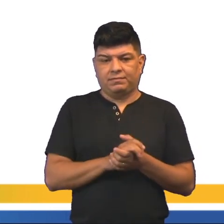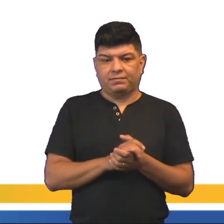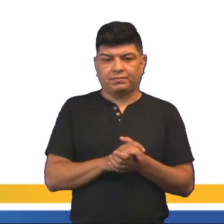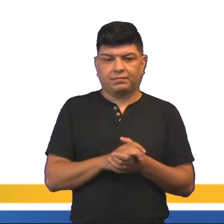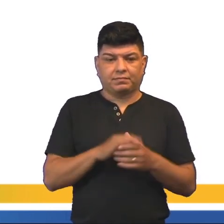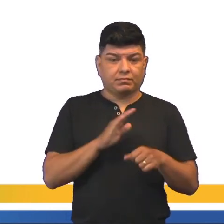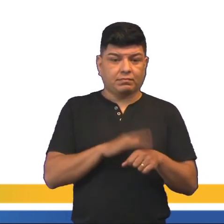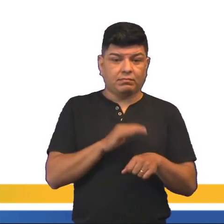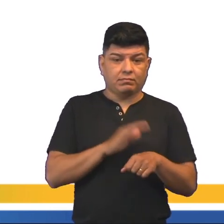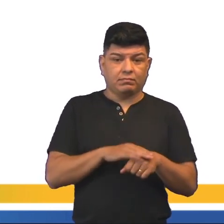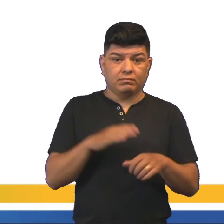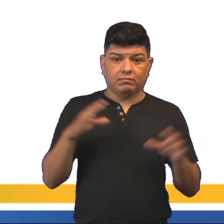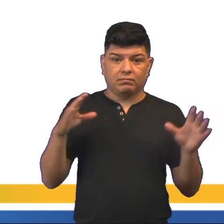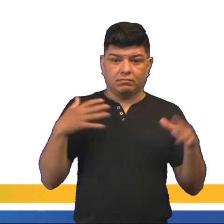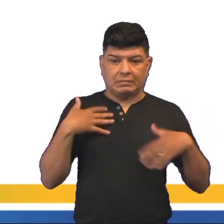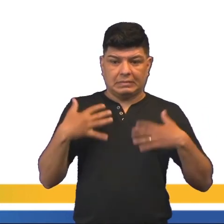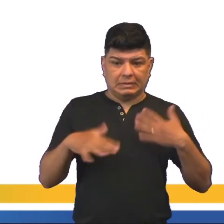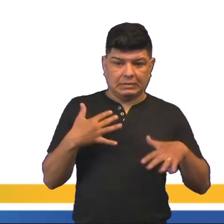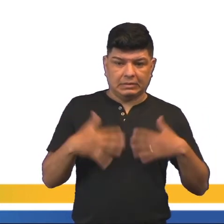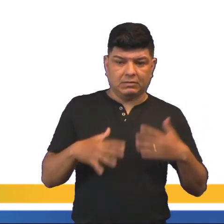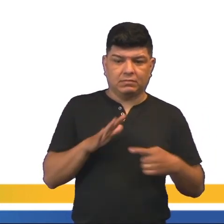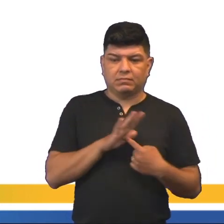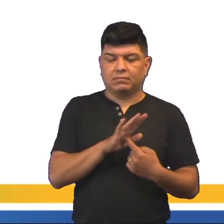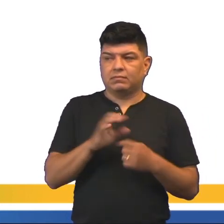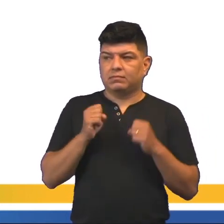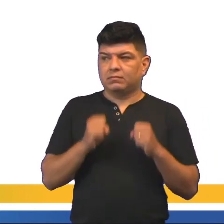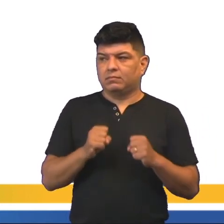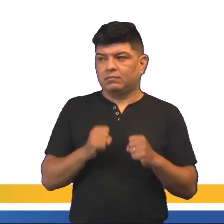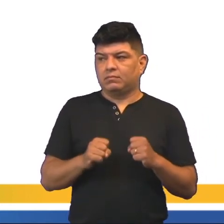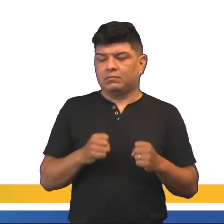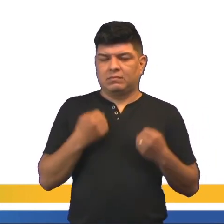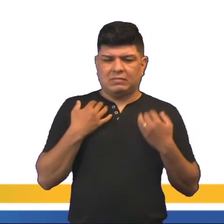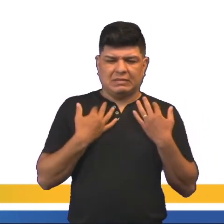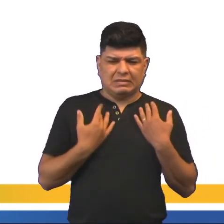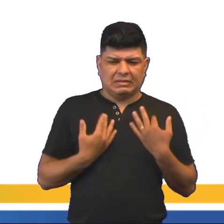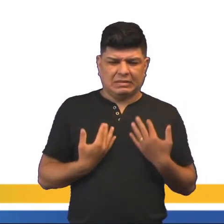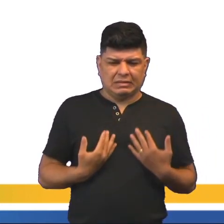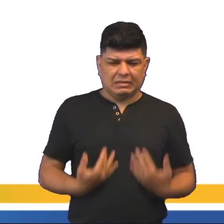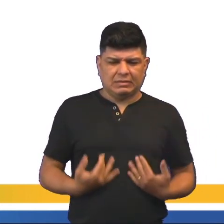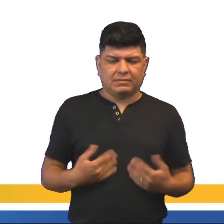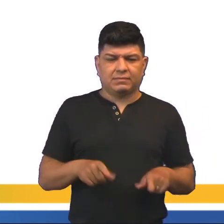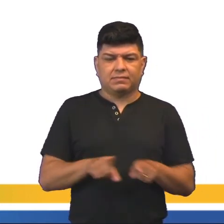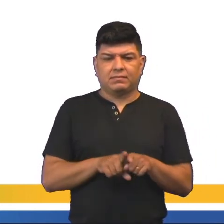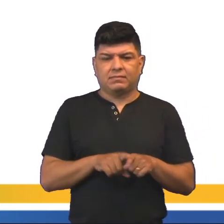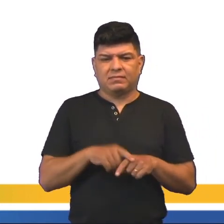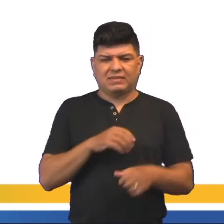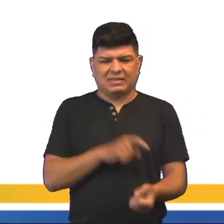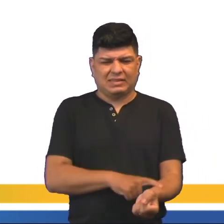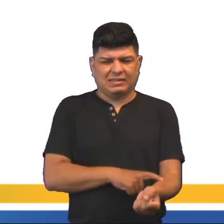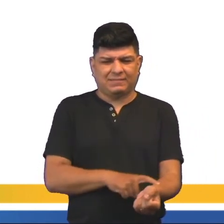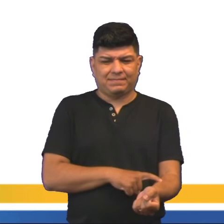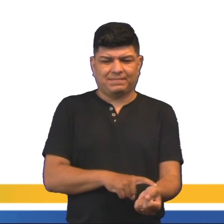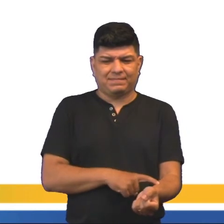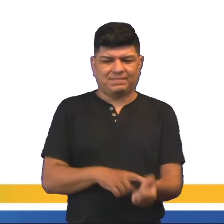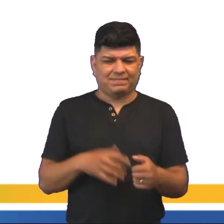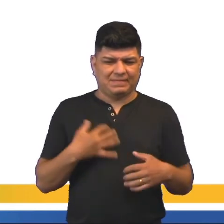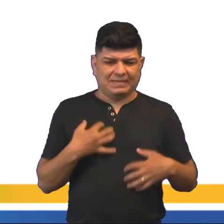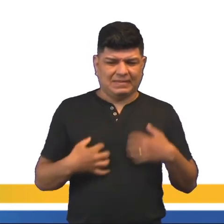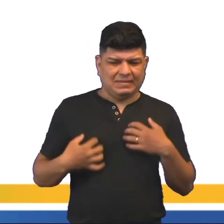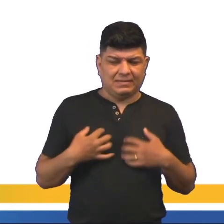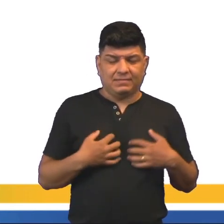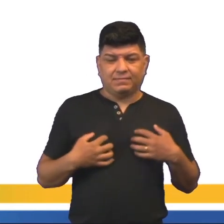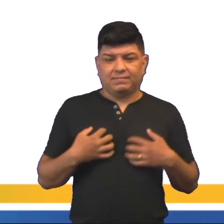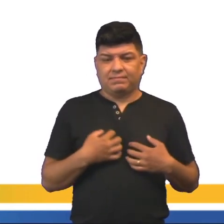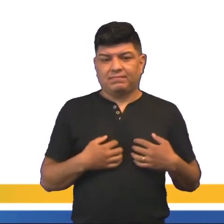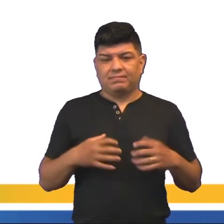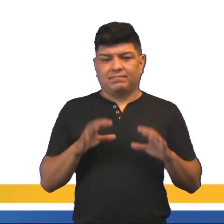com excesso de adrenalina, pode apresentar um suor excessivo, pode ficar muito nervoso, muito agitado.